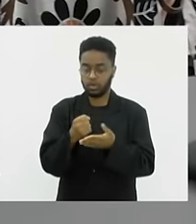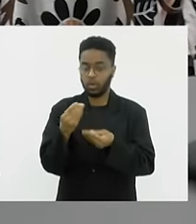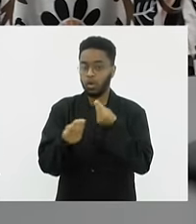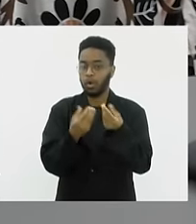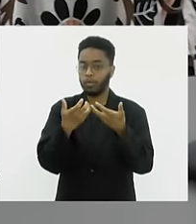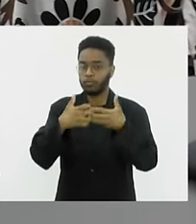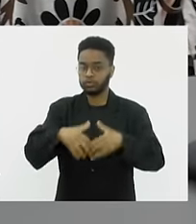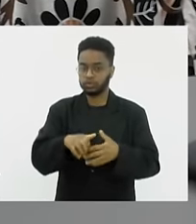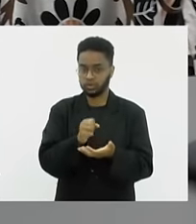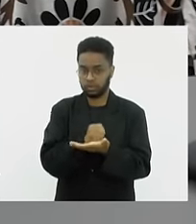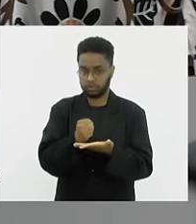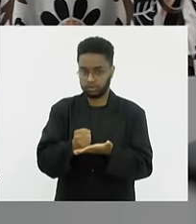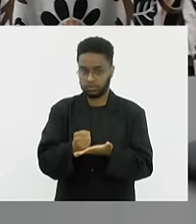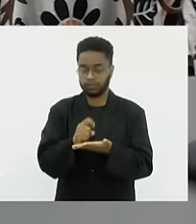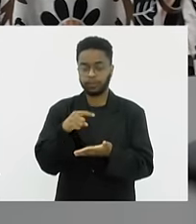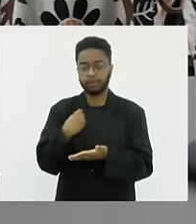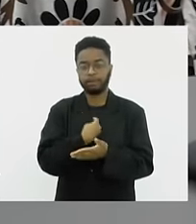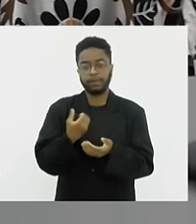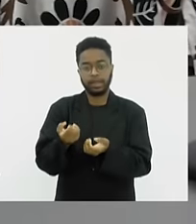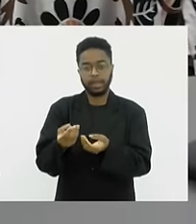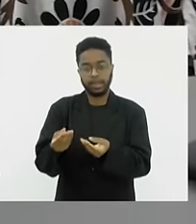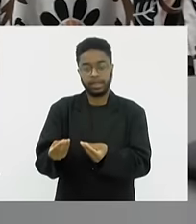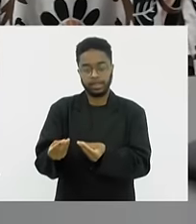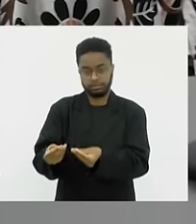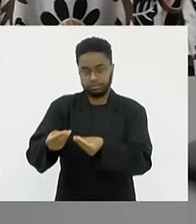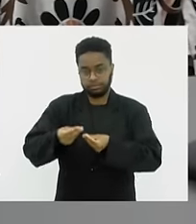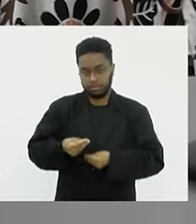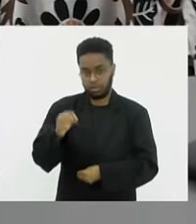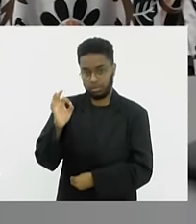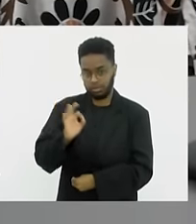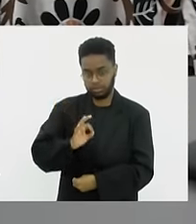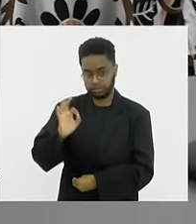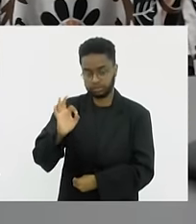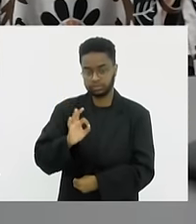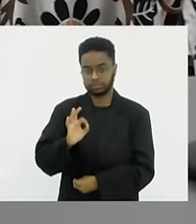o Detro recebe um percentual em função